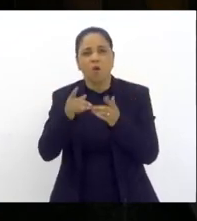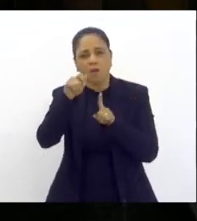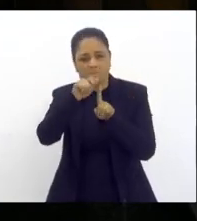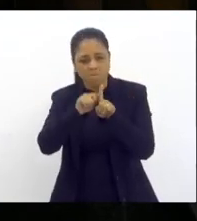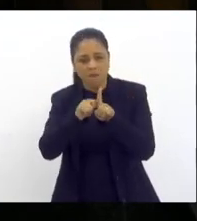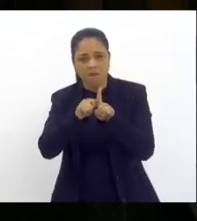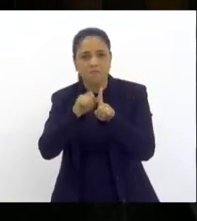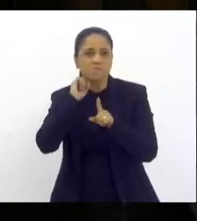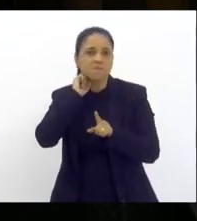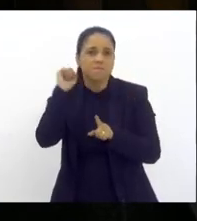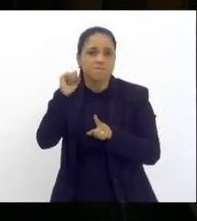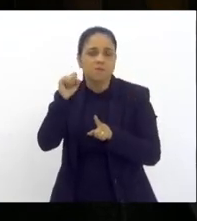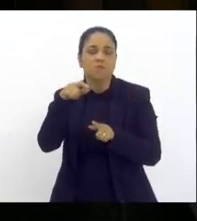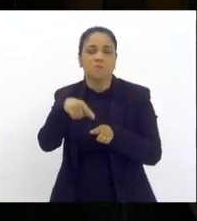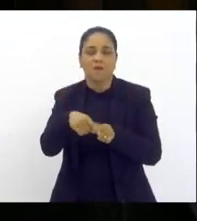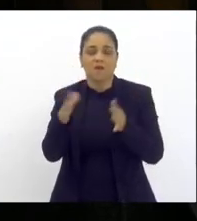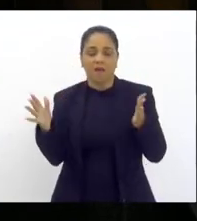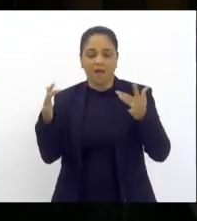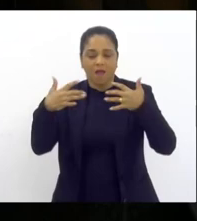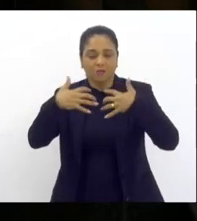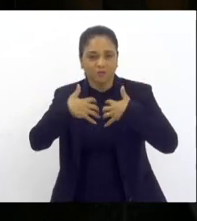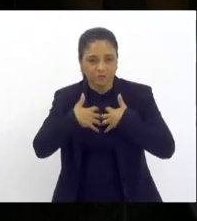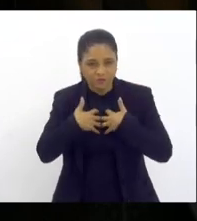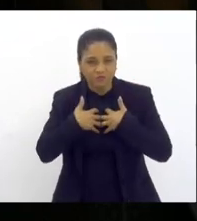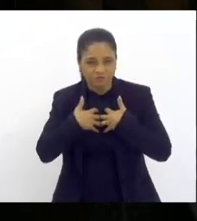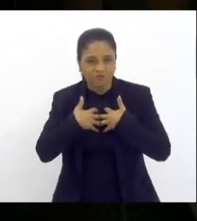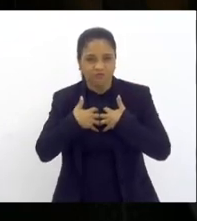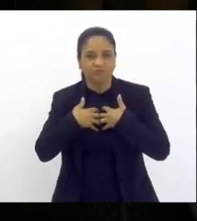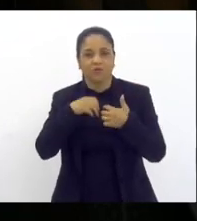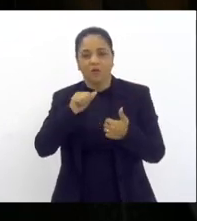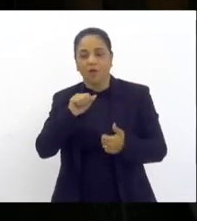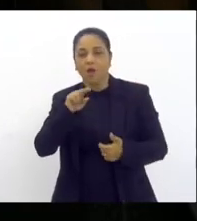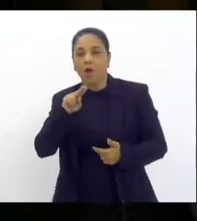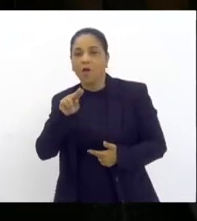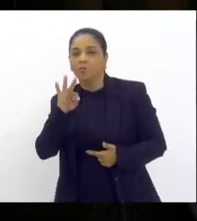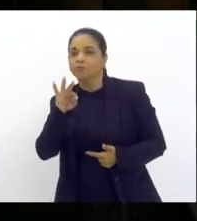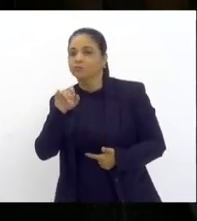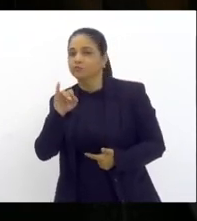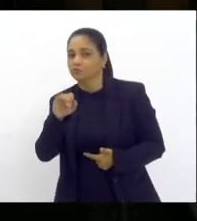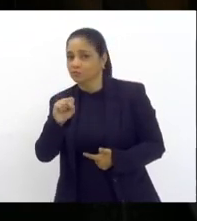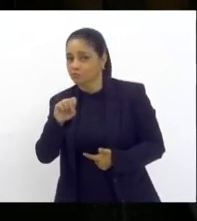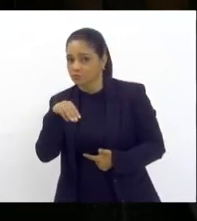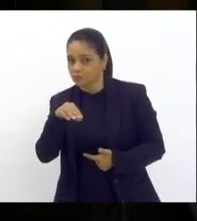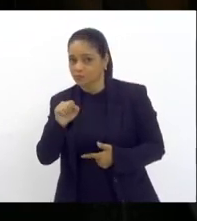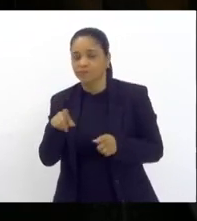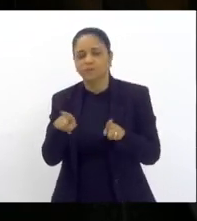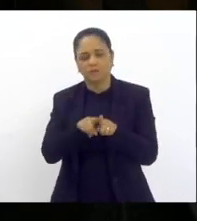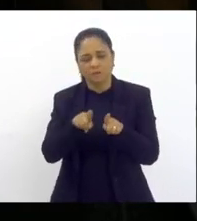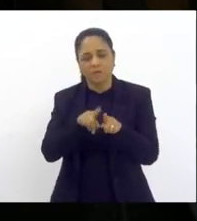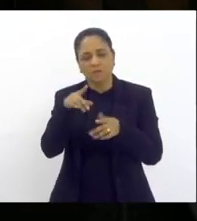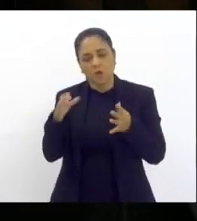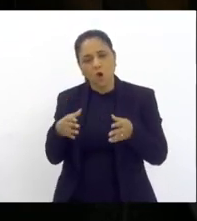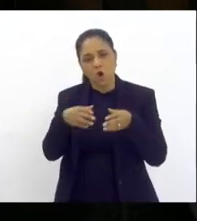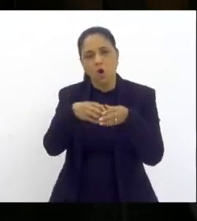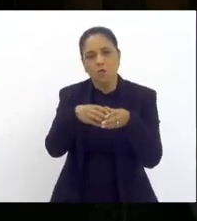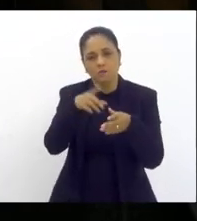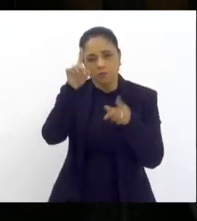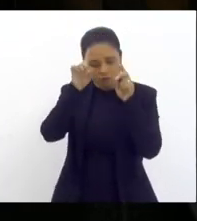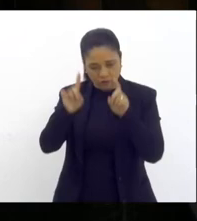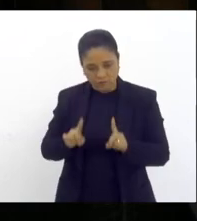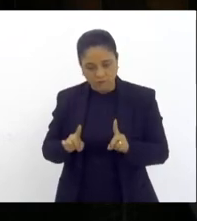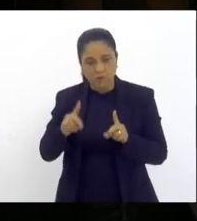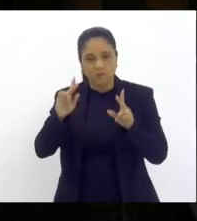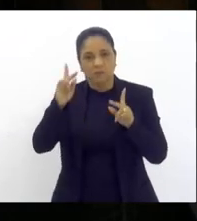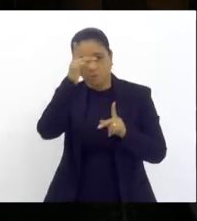do autismo, para que nós possamos dar voz também a esta questão. E eu, como presidente da Comissão da Pessoa com Deficiência, tenho esta obrigação de